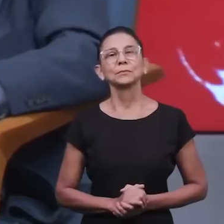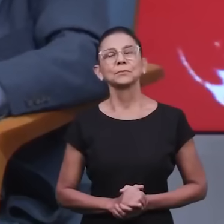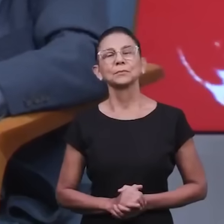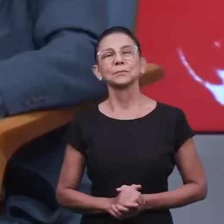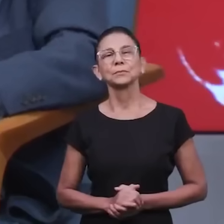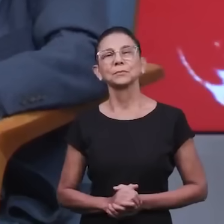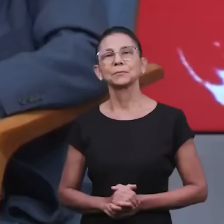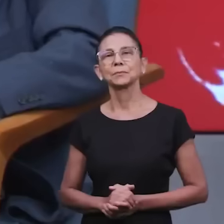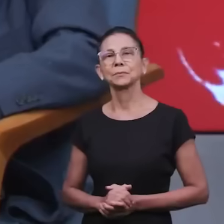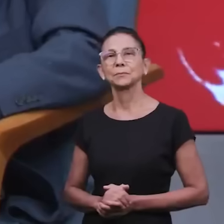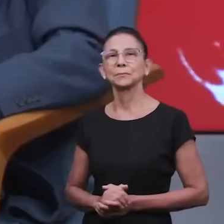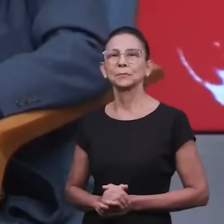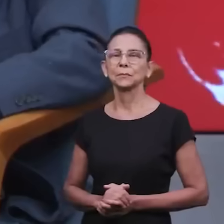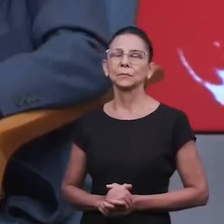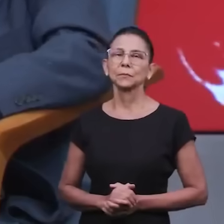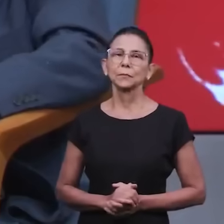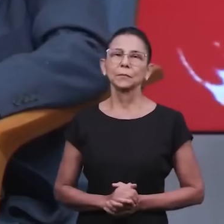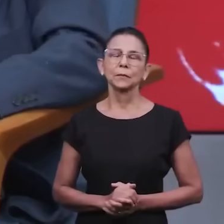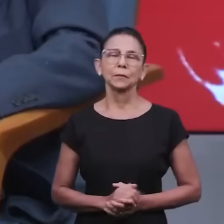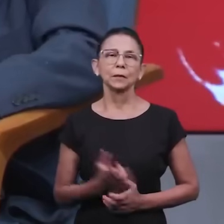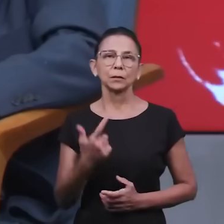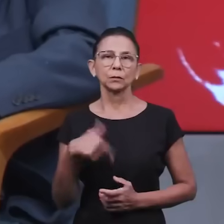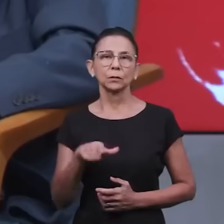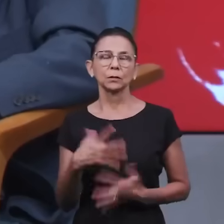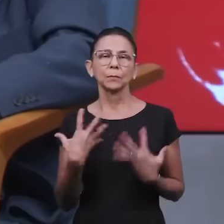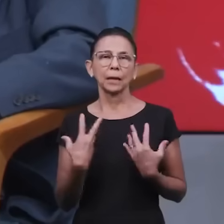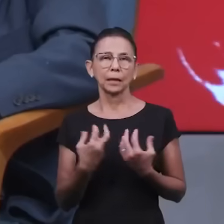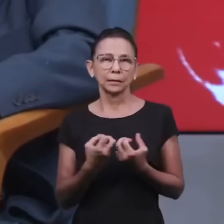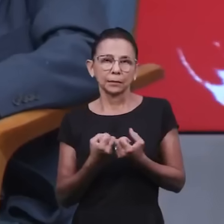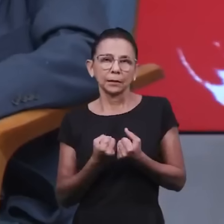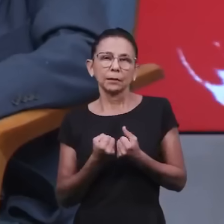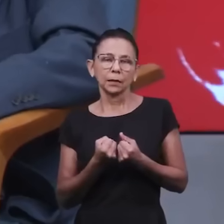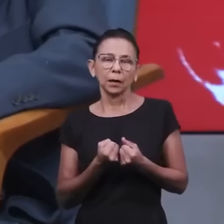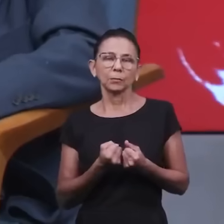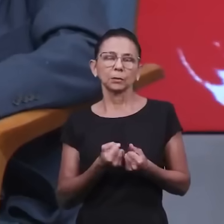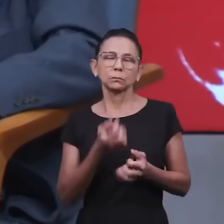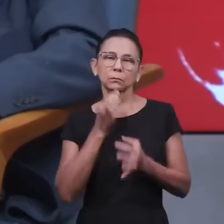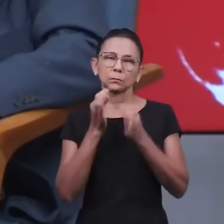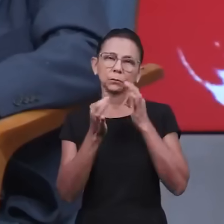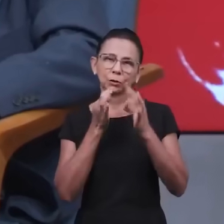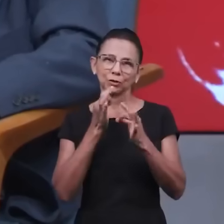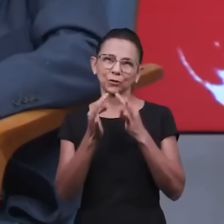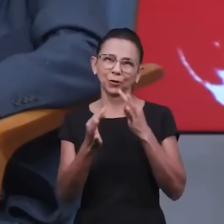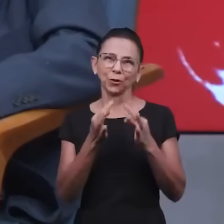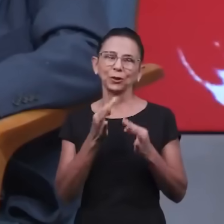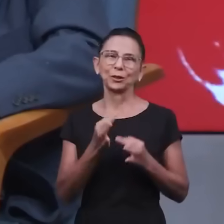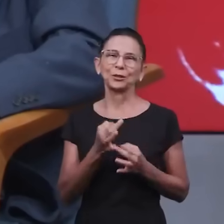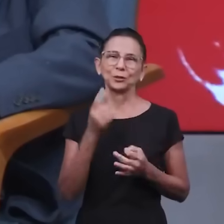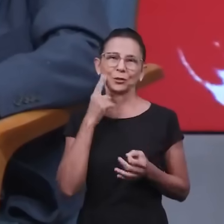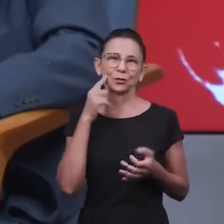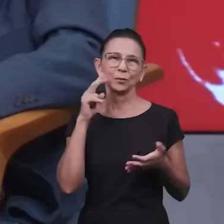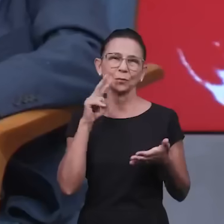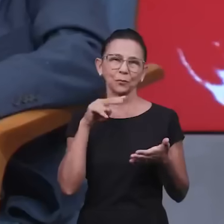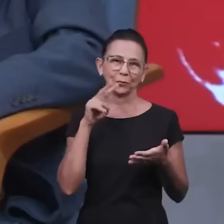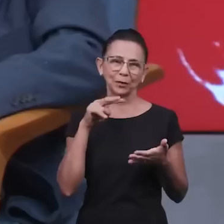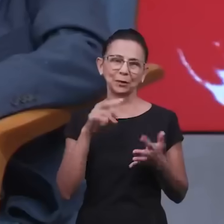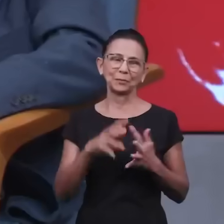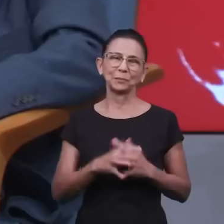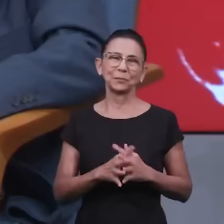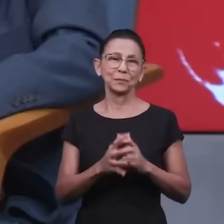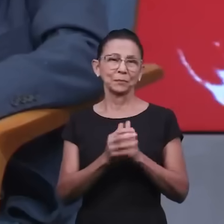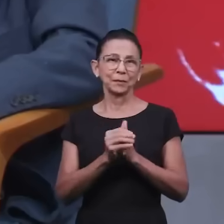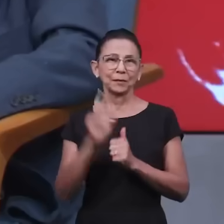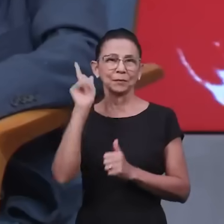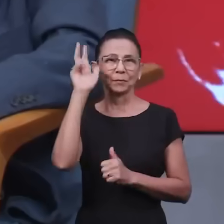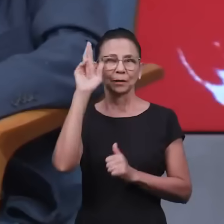podem também participar e mandar também todas as suas contribuições serão